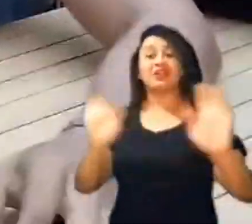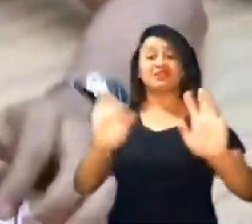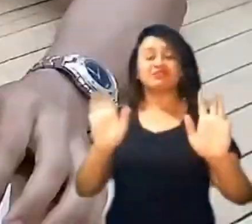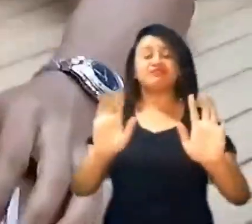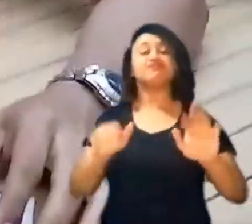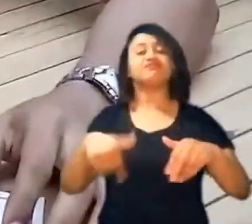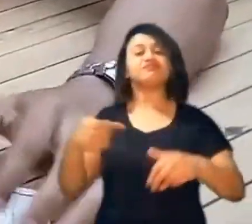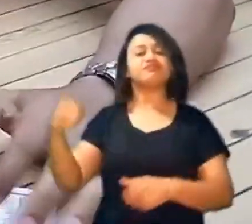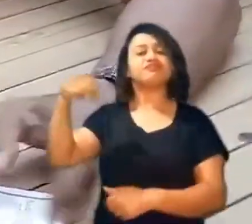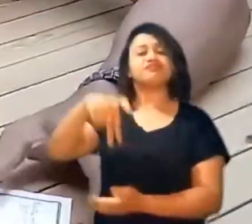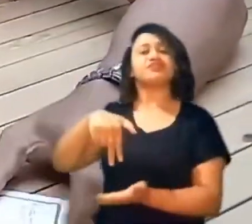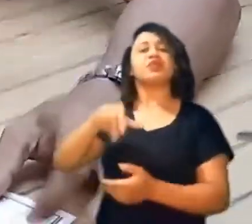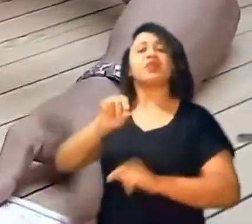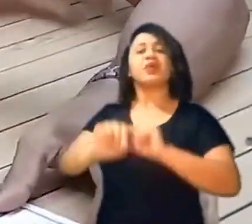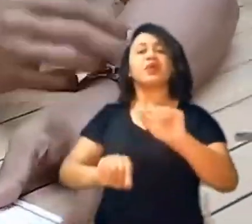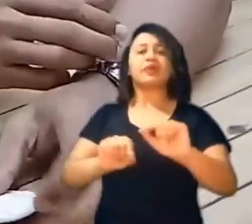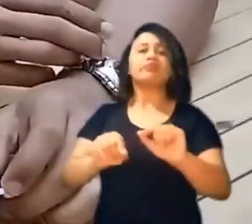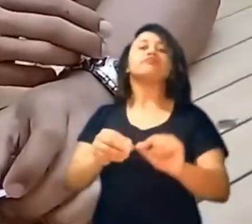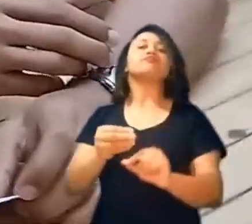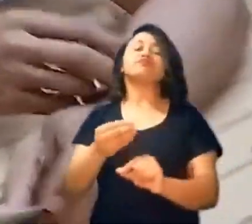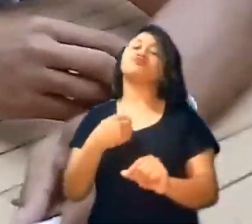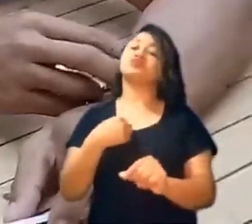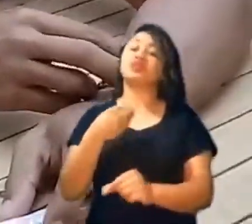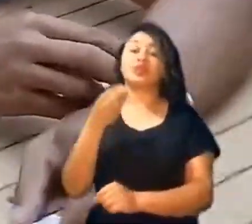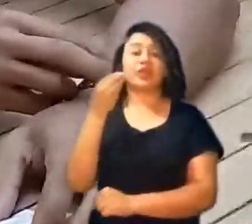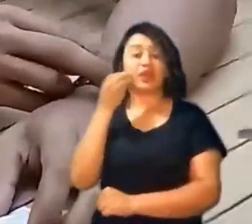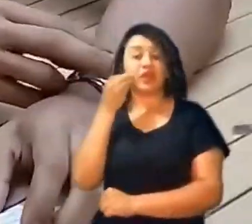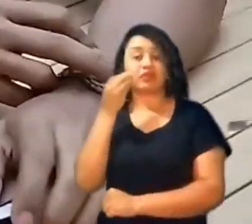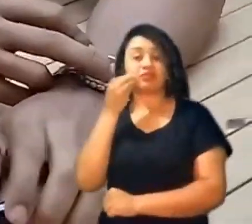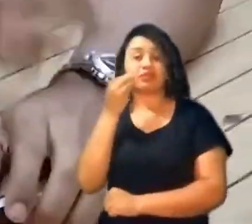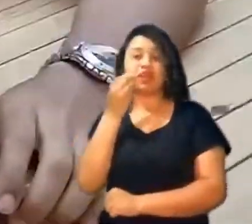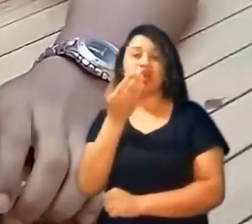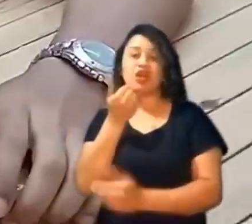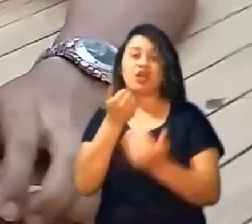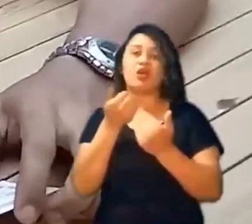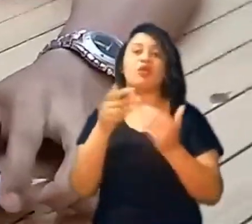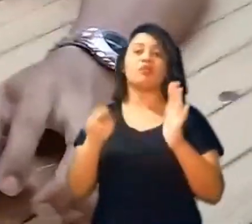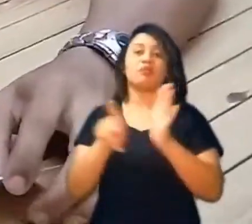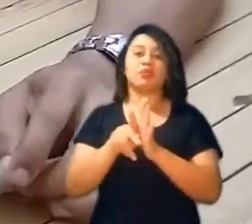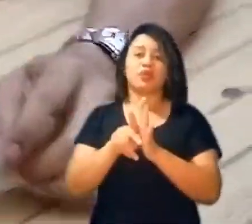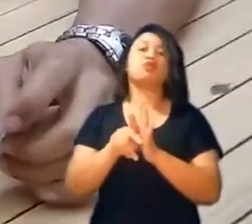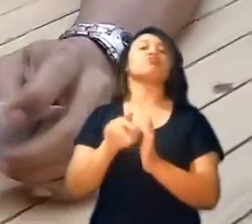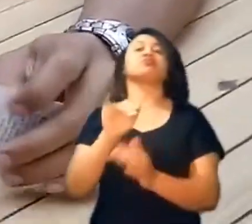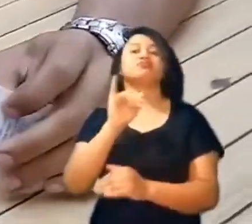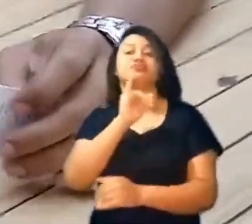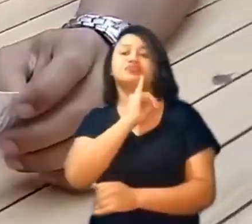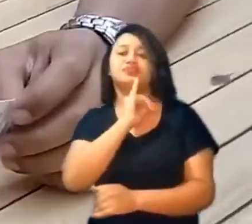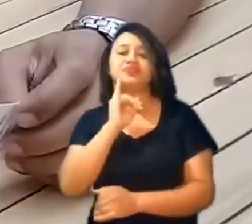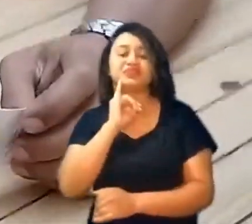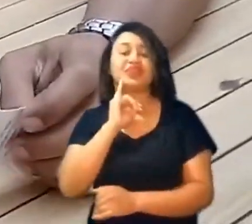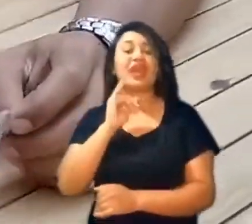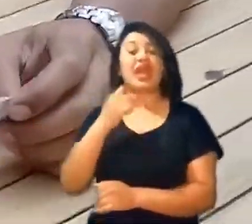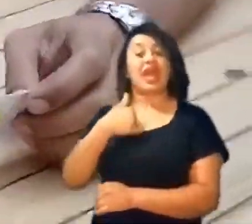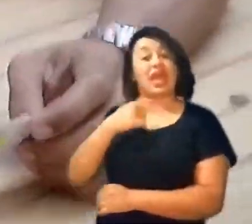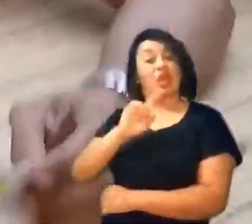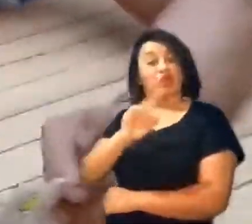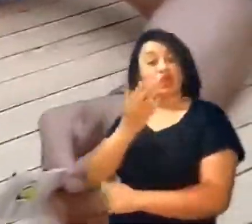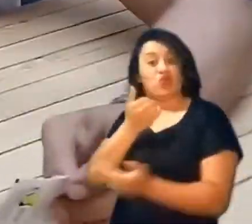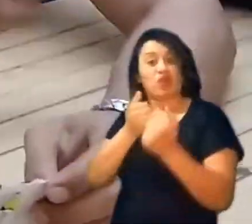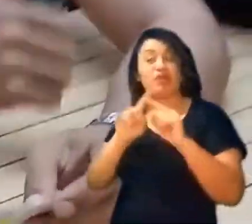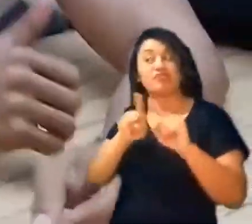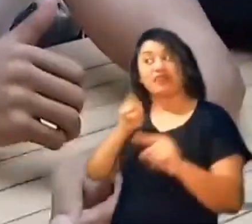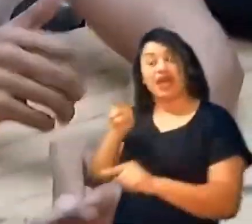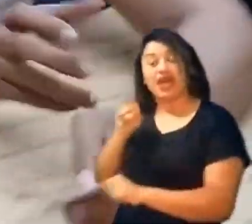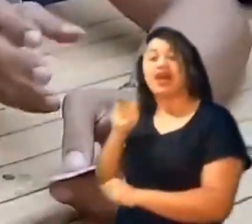Estamos aqui para provar um prato típico holandês. Na verdade, eu não vou provar, tá? Mas mamãe vai provar,